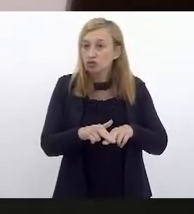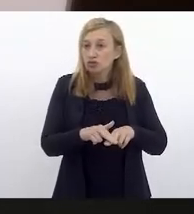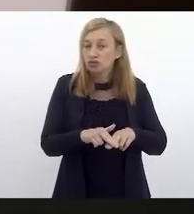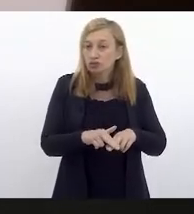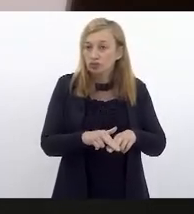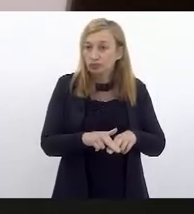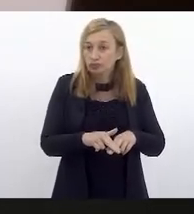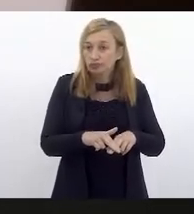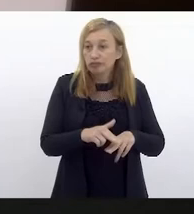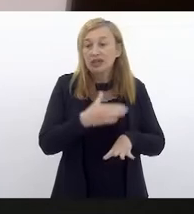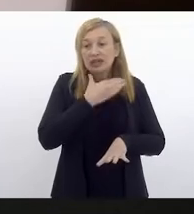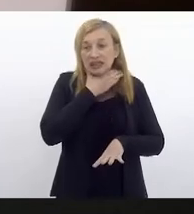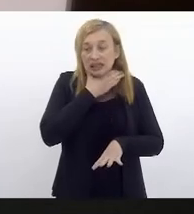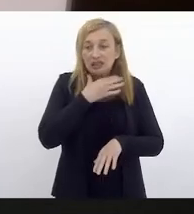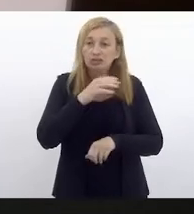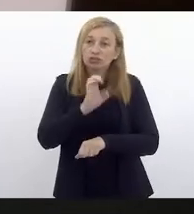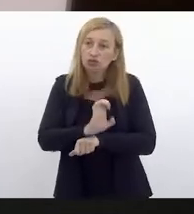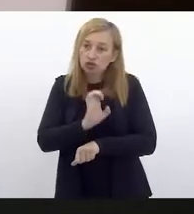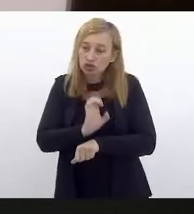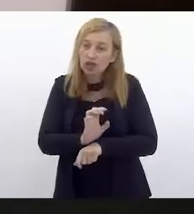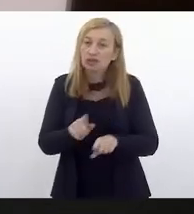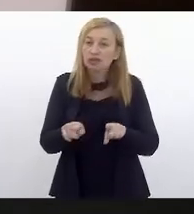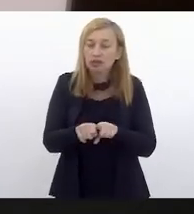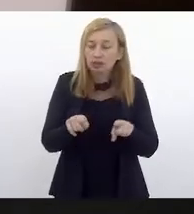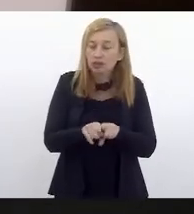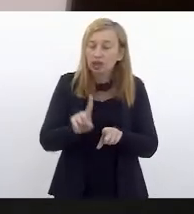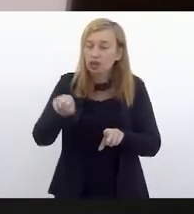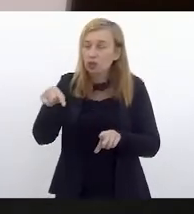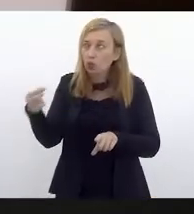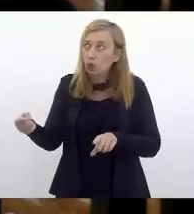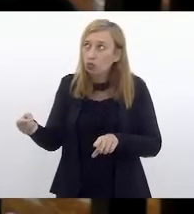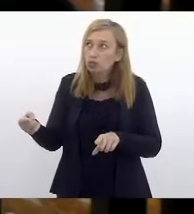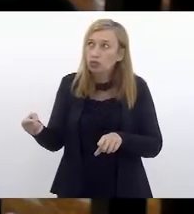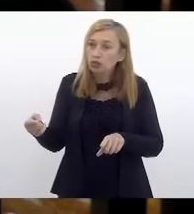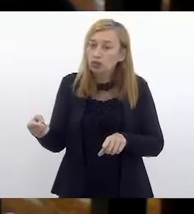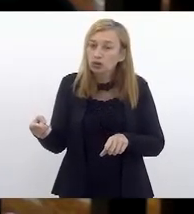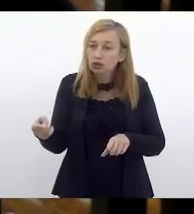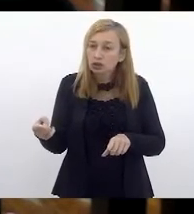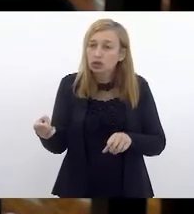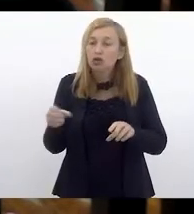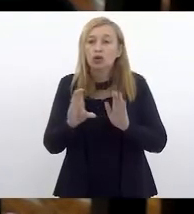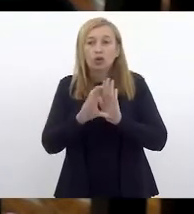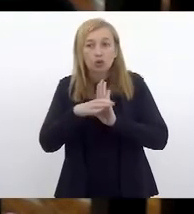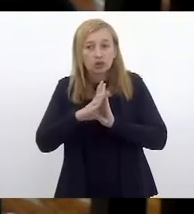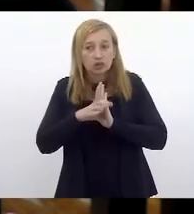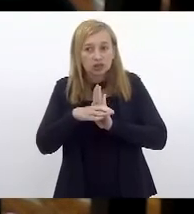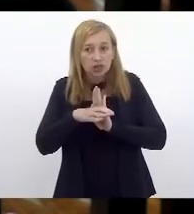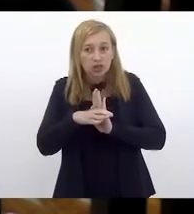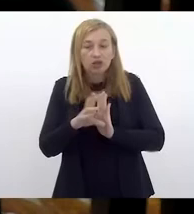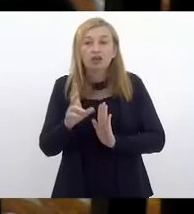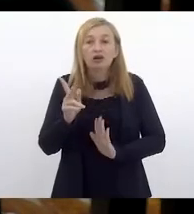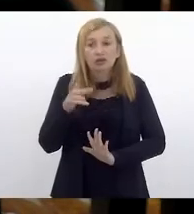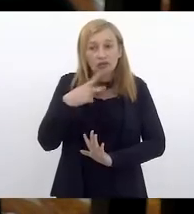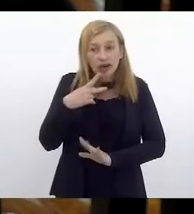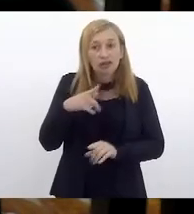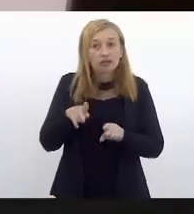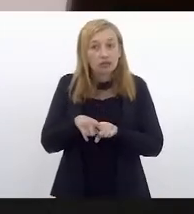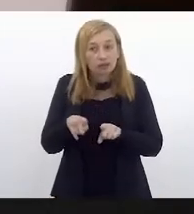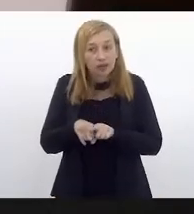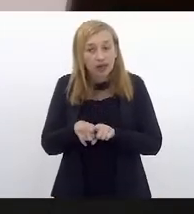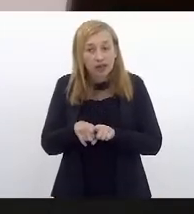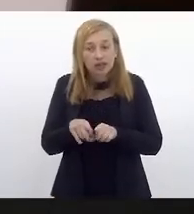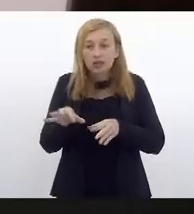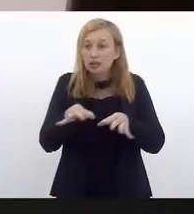Né? Então, também, atrás disso, tem um outro conceito, porque quando a gente também fala